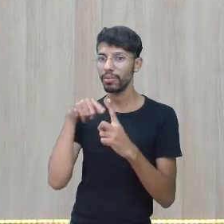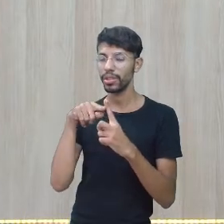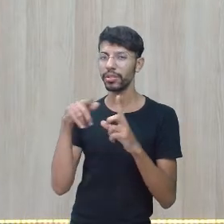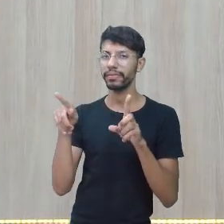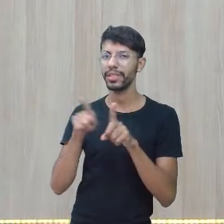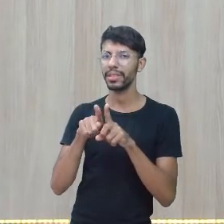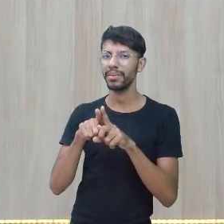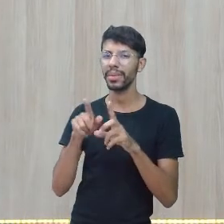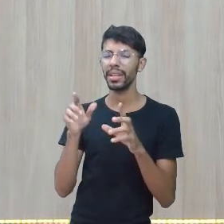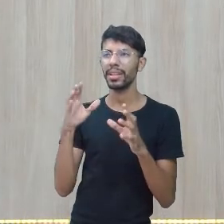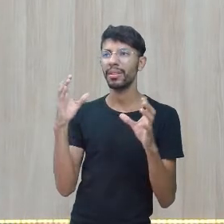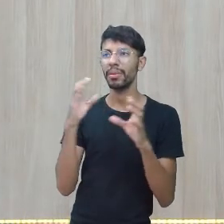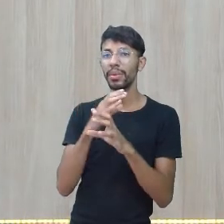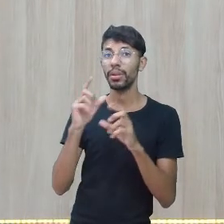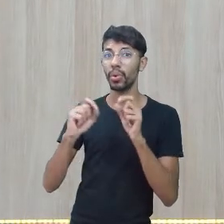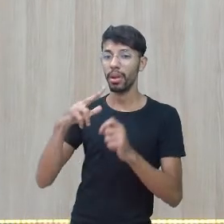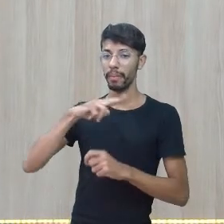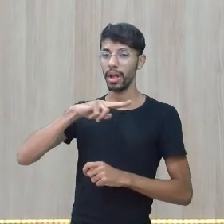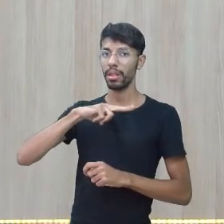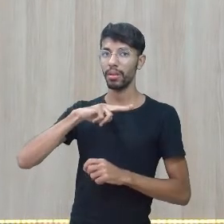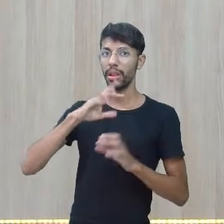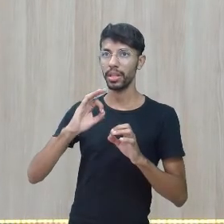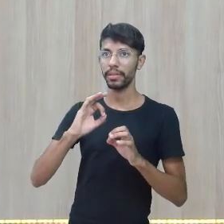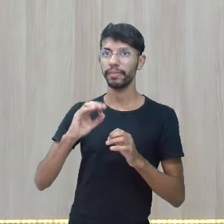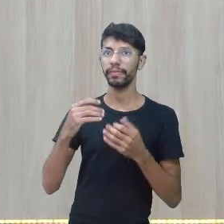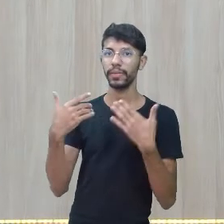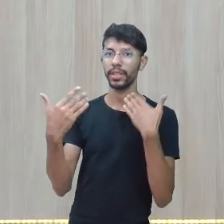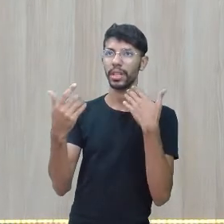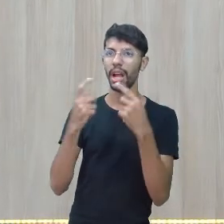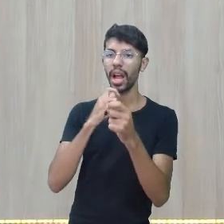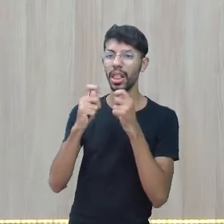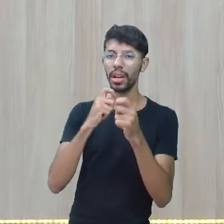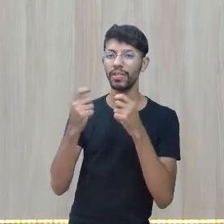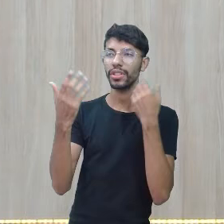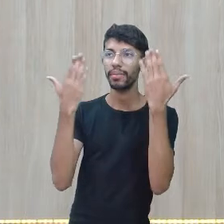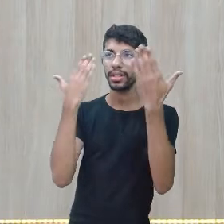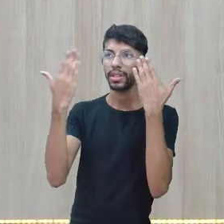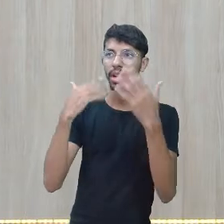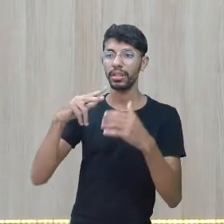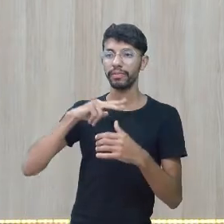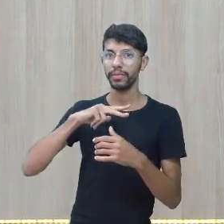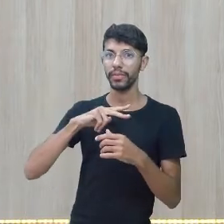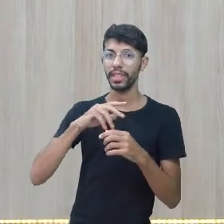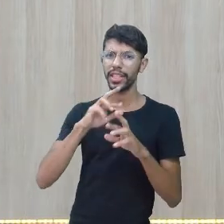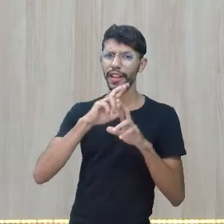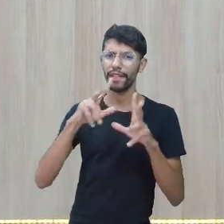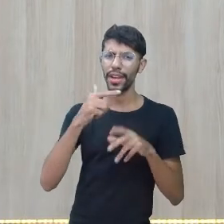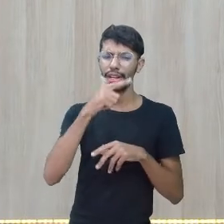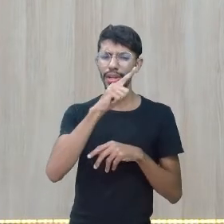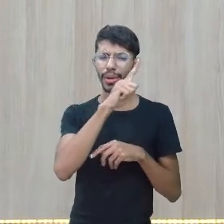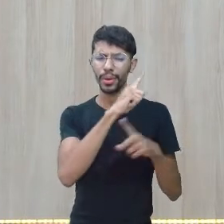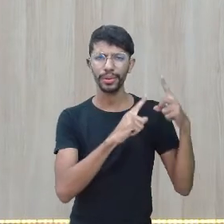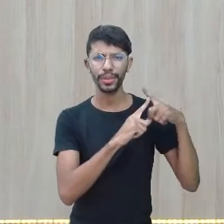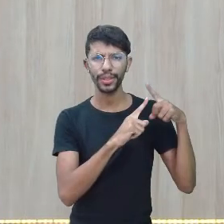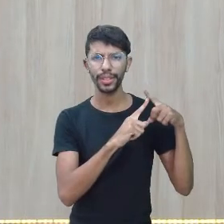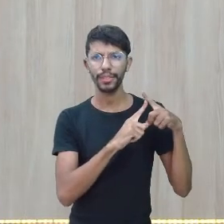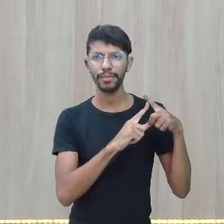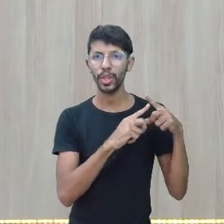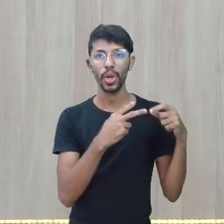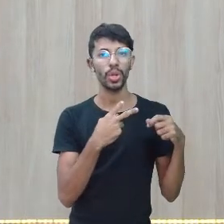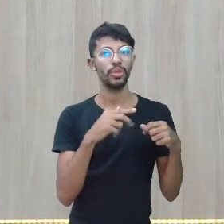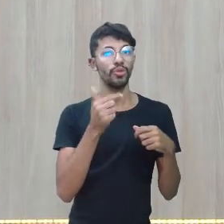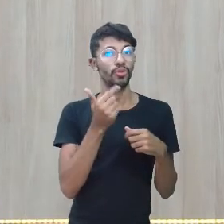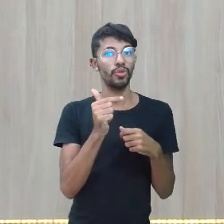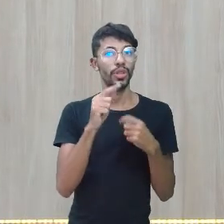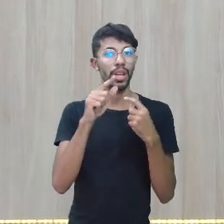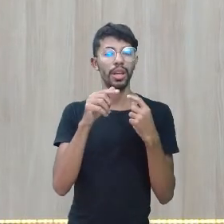completamente privada, né? A entrevista psicológica, ao contrário da entrevista do entretenimento e a entrevista jornalística, ela não tem